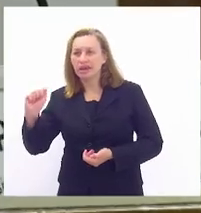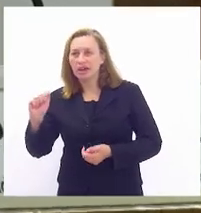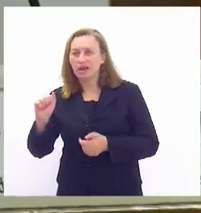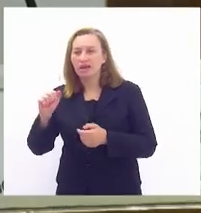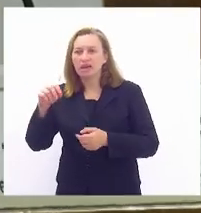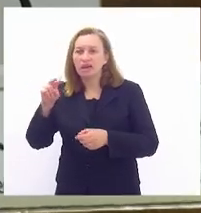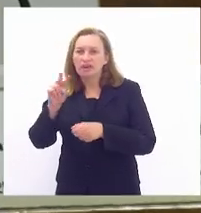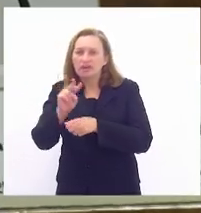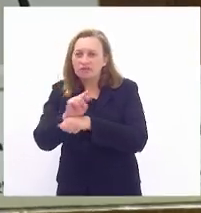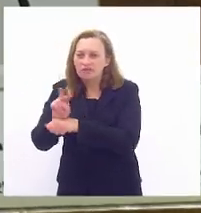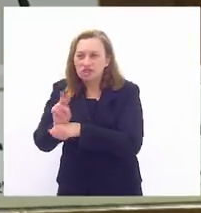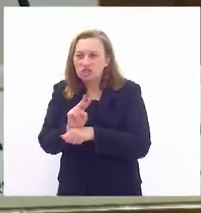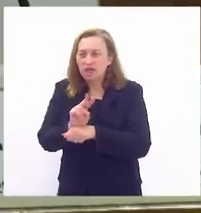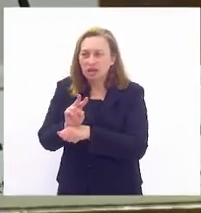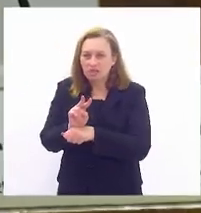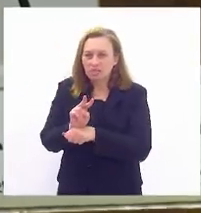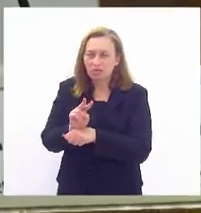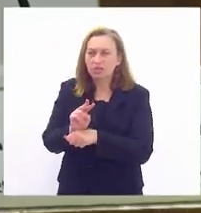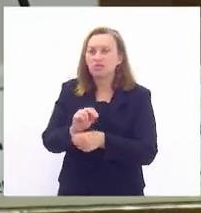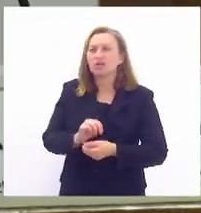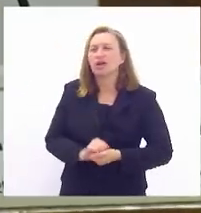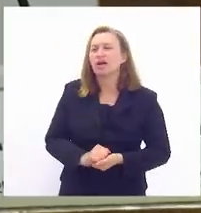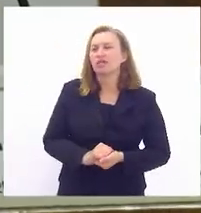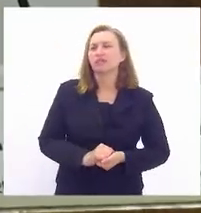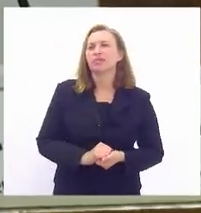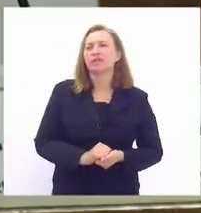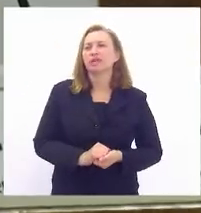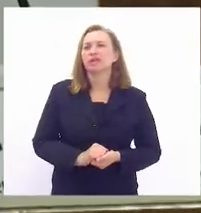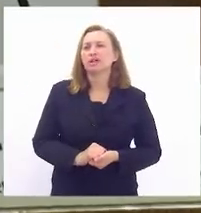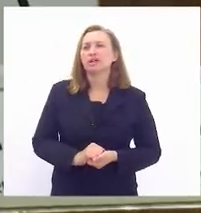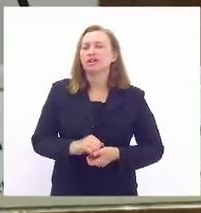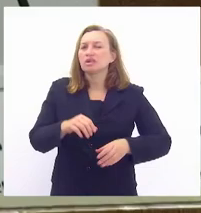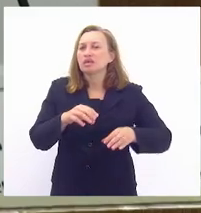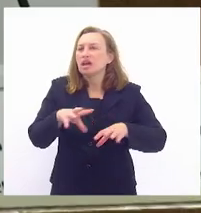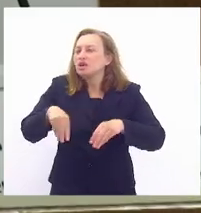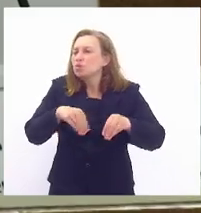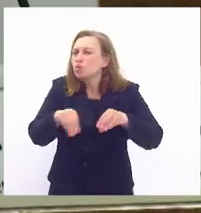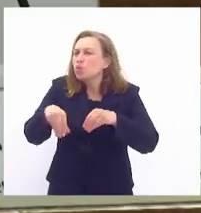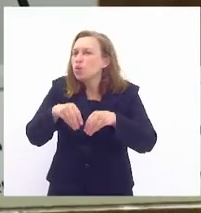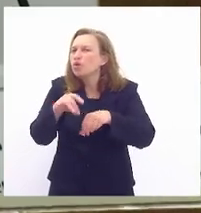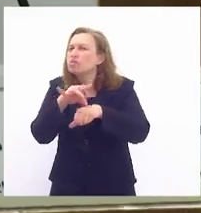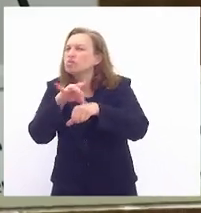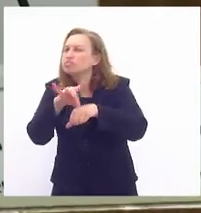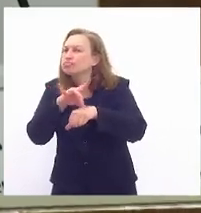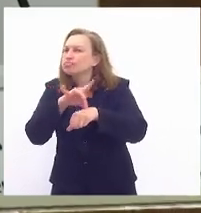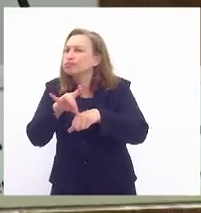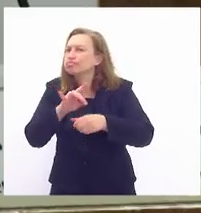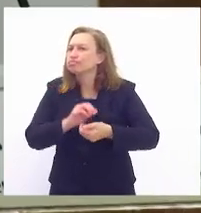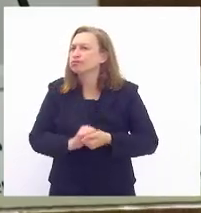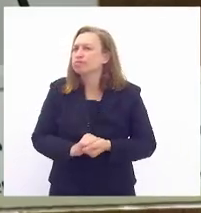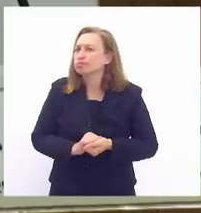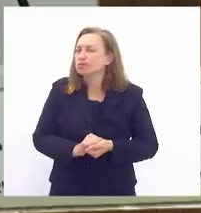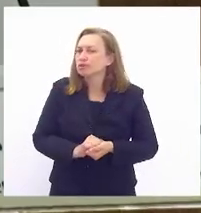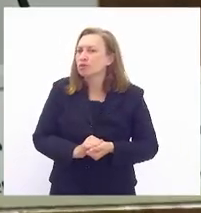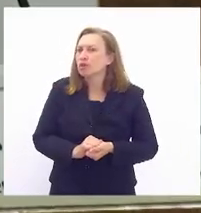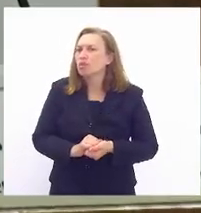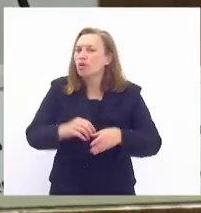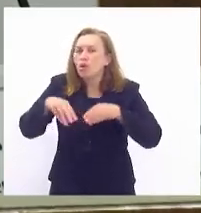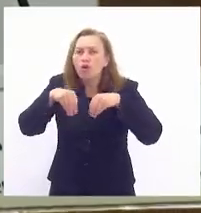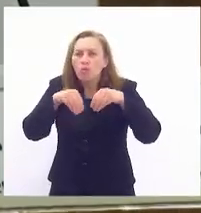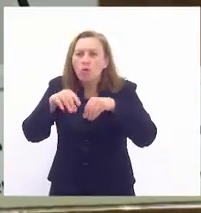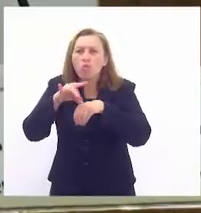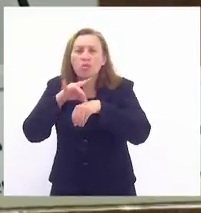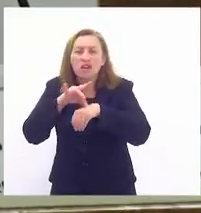fiscalize, monitore as partículas sedimentares, que é o chamado pó preto, que